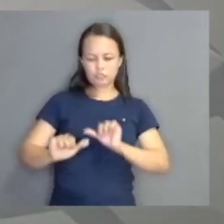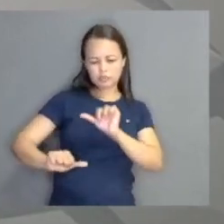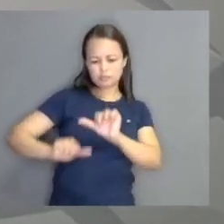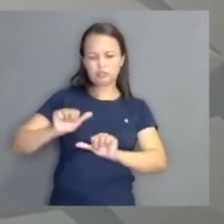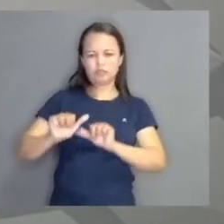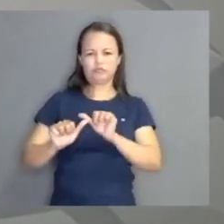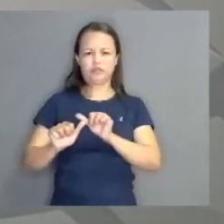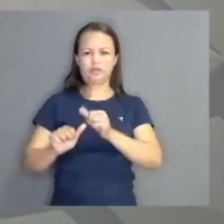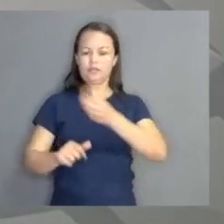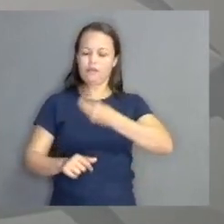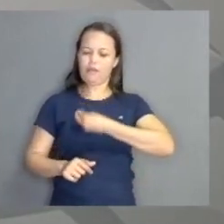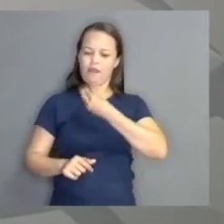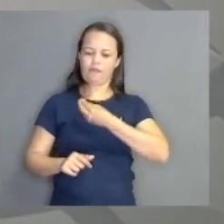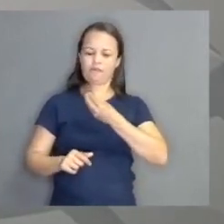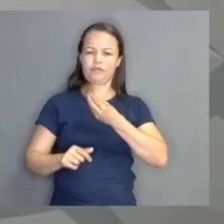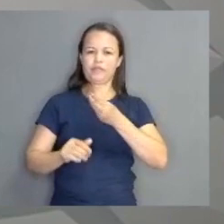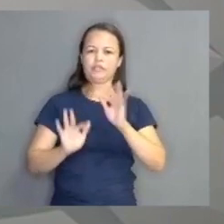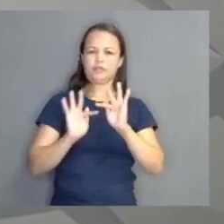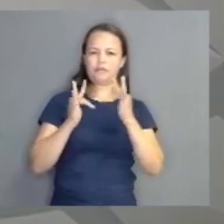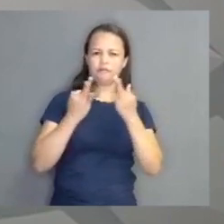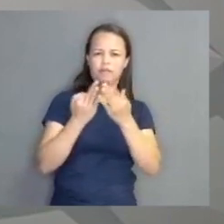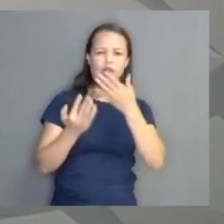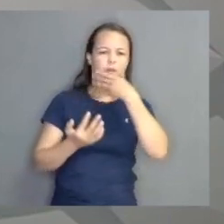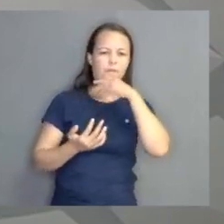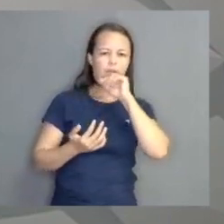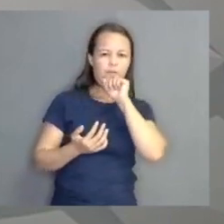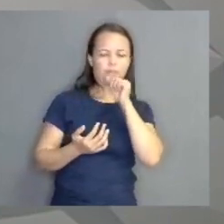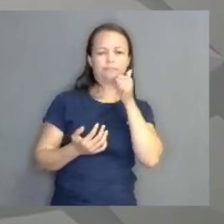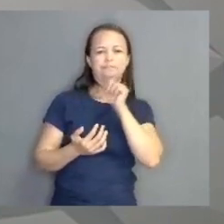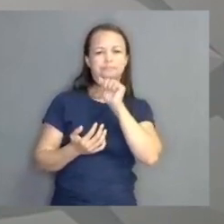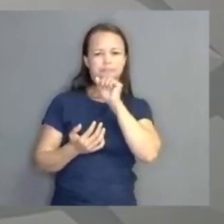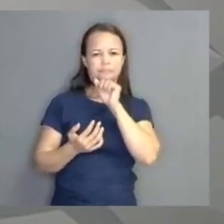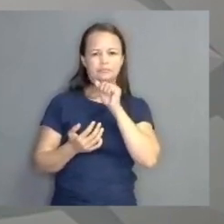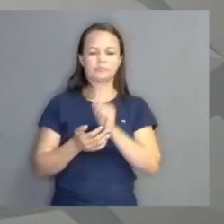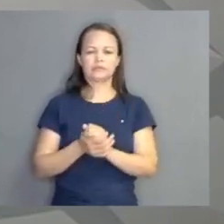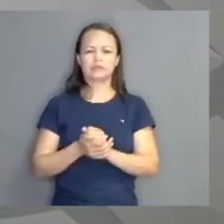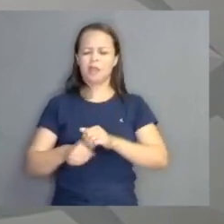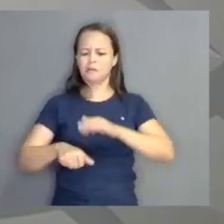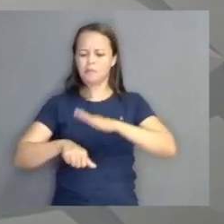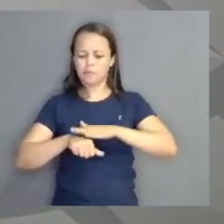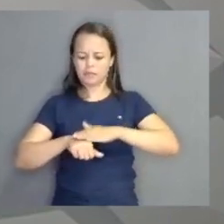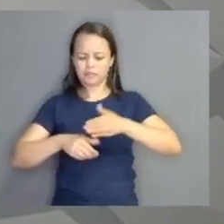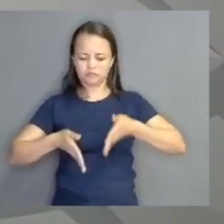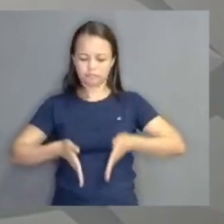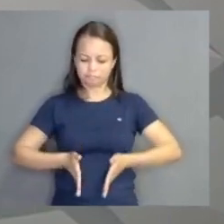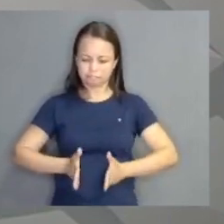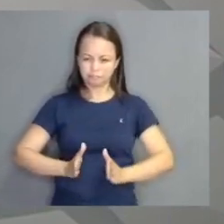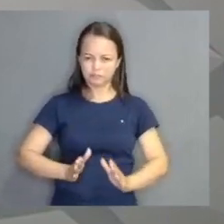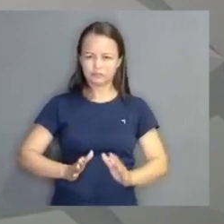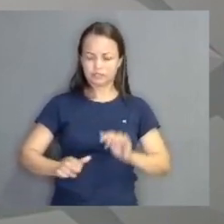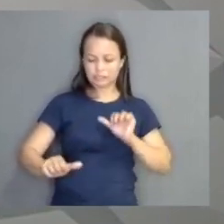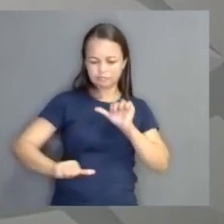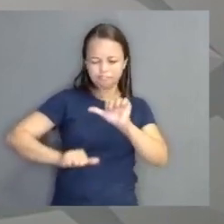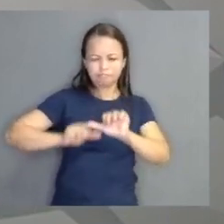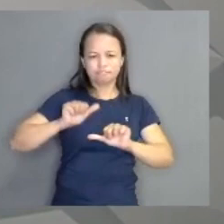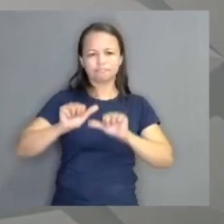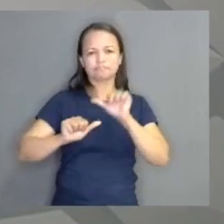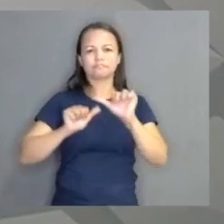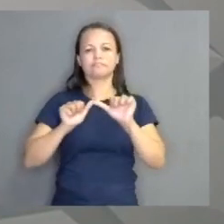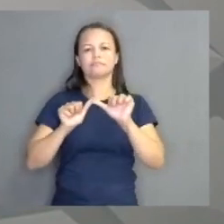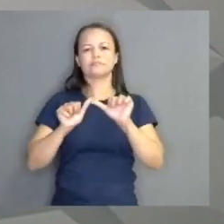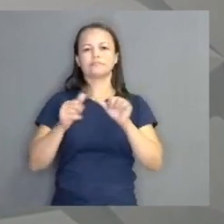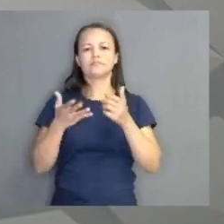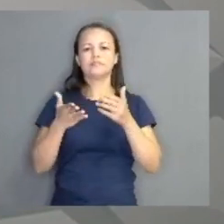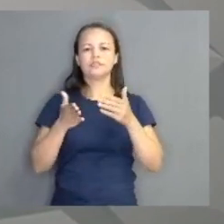pais. A partir do momento que você nasce, você acaba por transformar, por promover